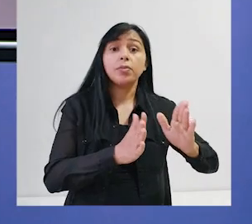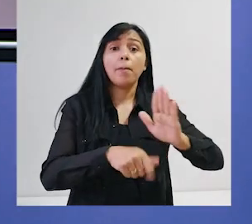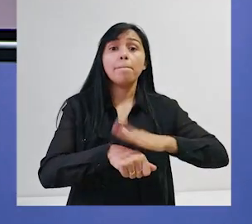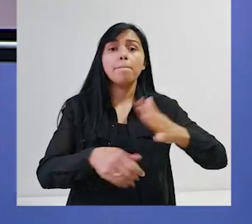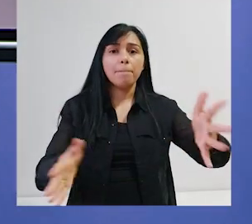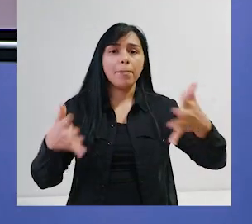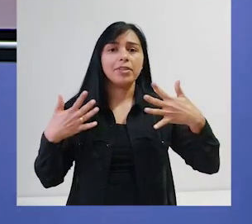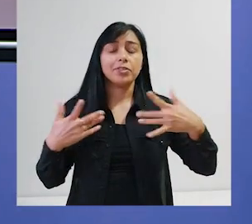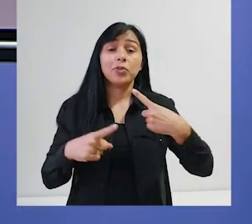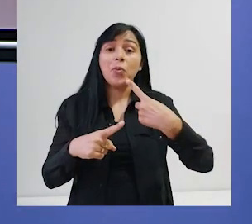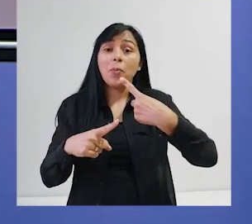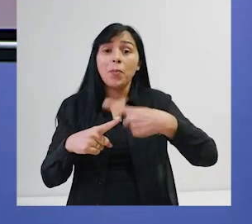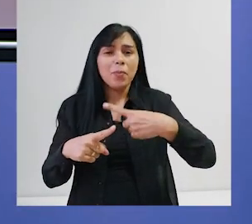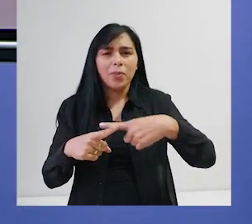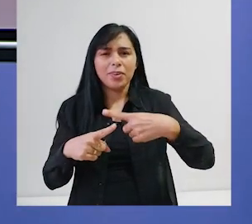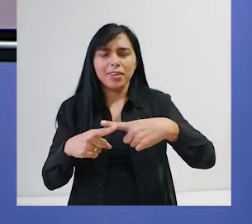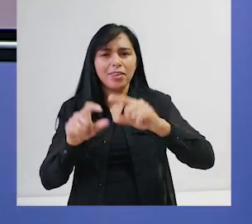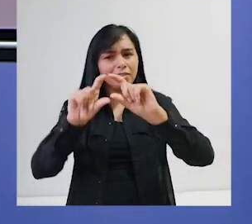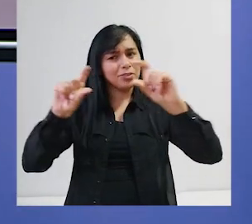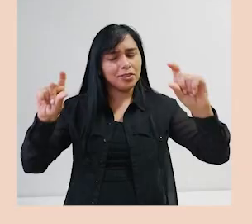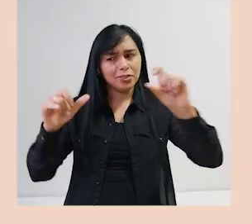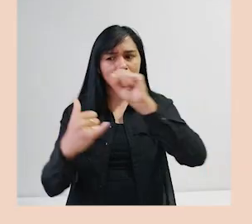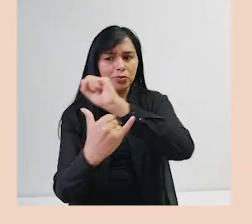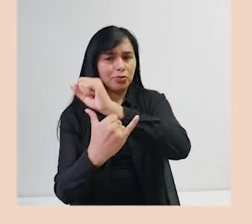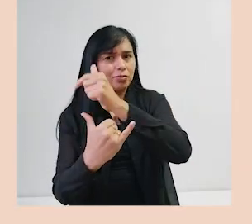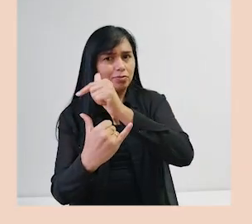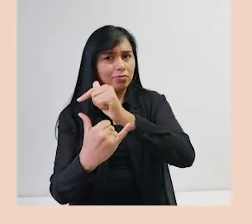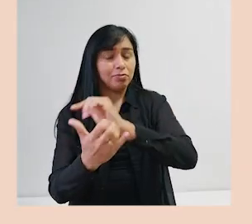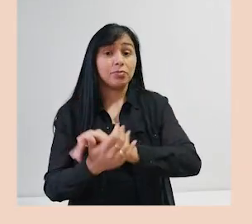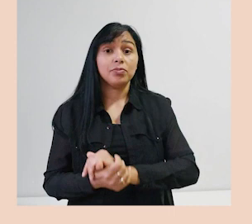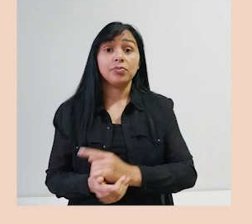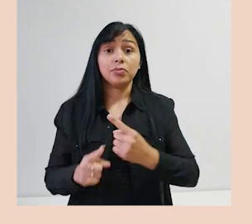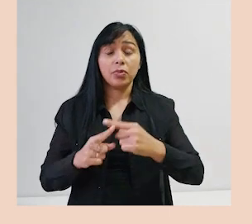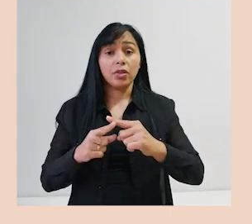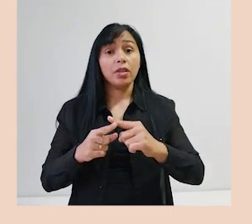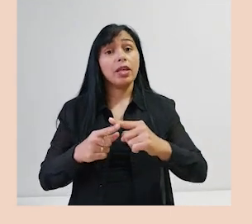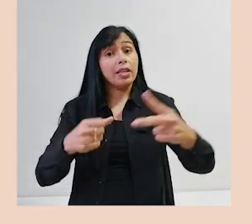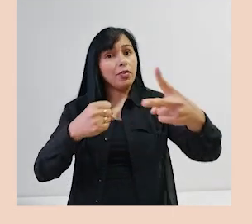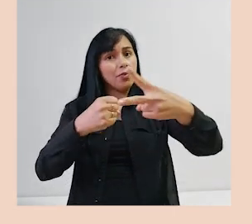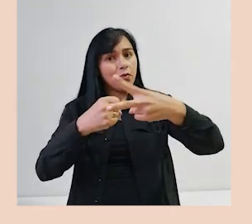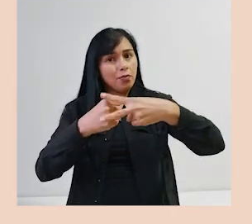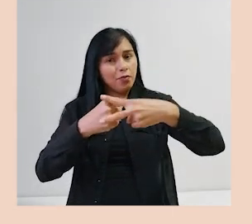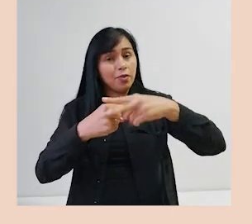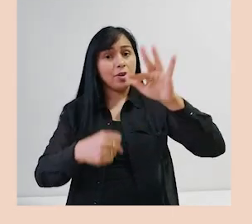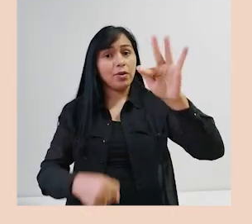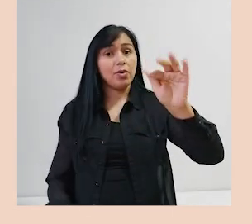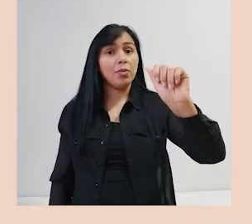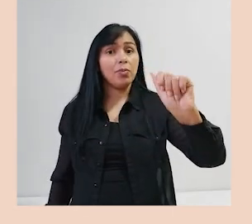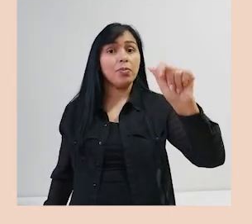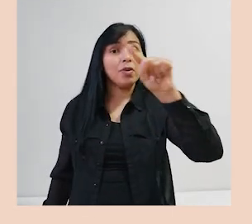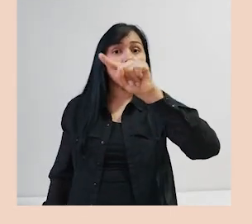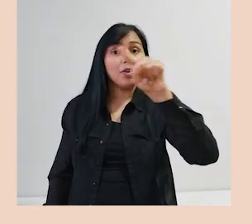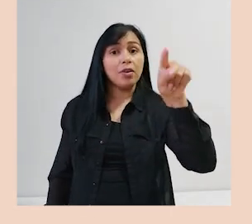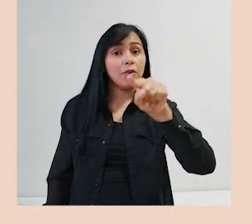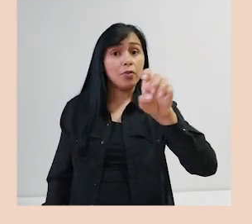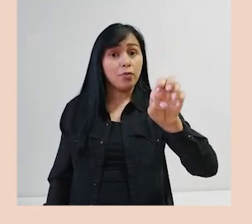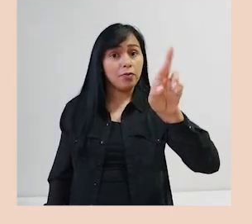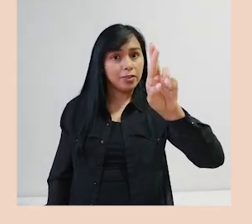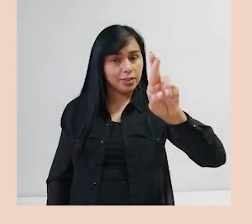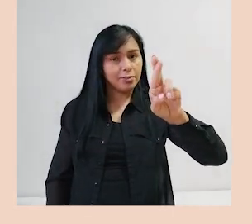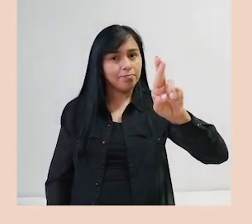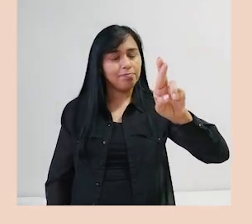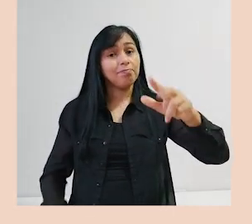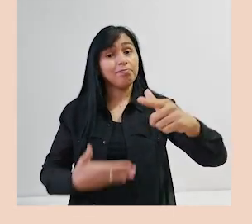inexistente neste caso aqui temos o verbo fazer indicando um fenômeno natural por isso